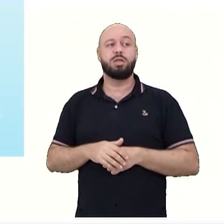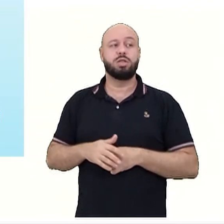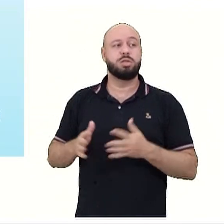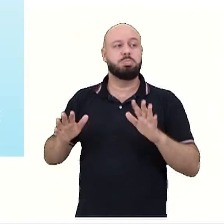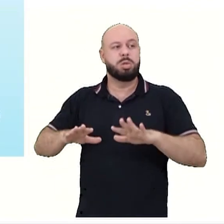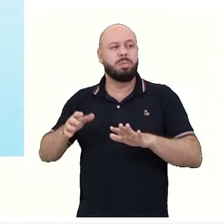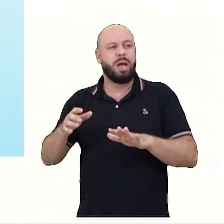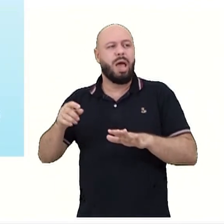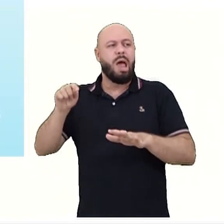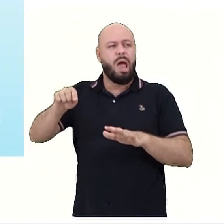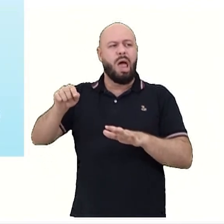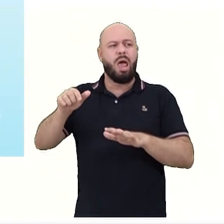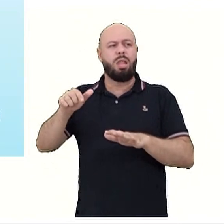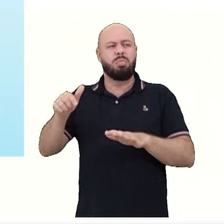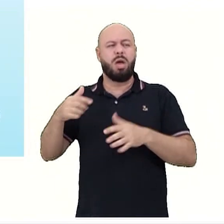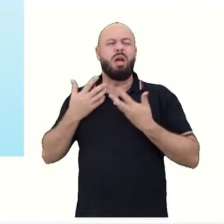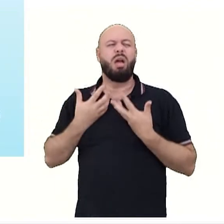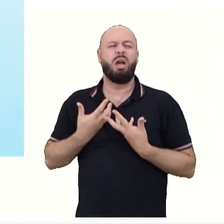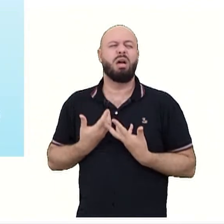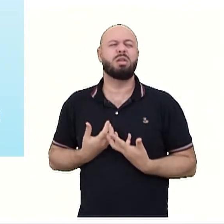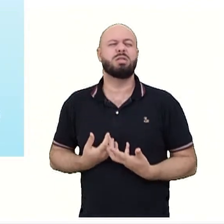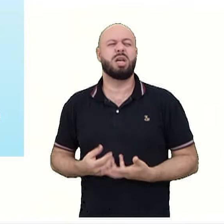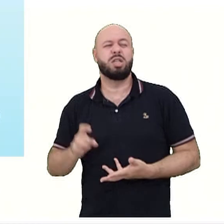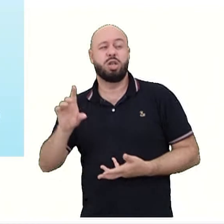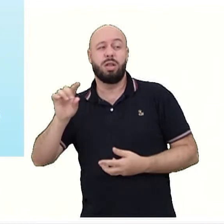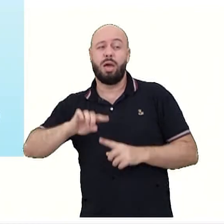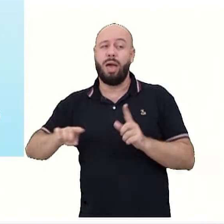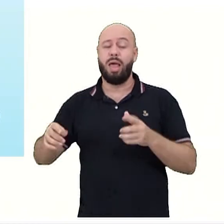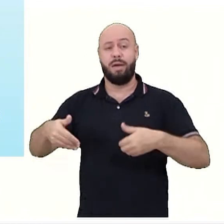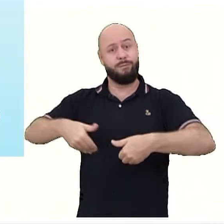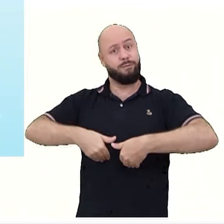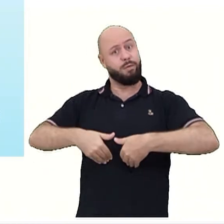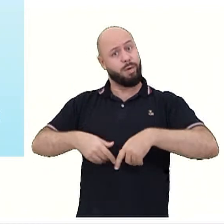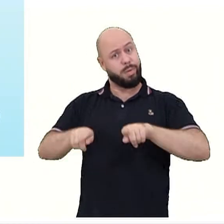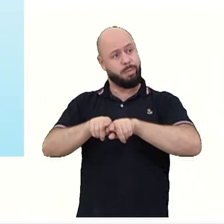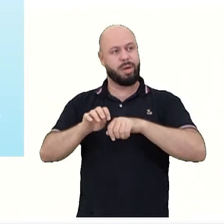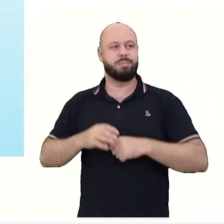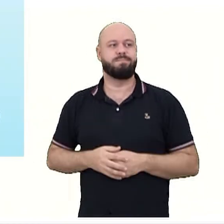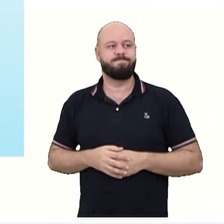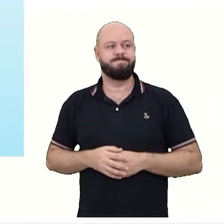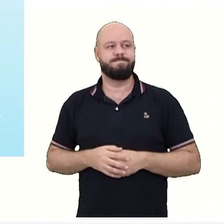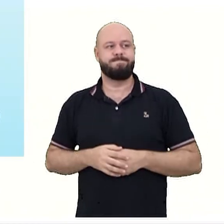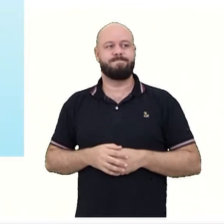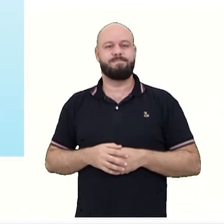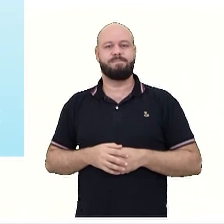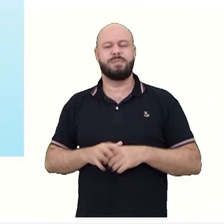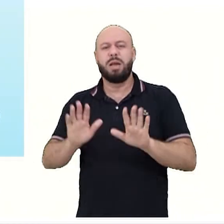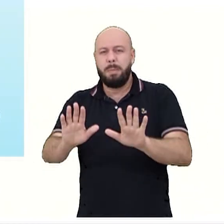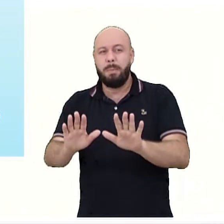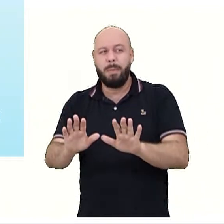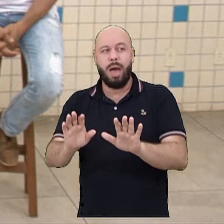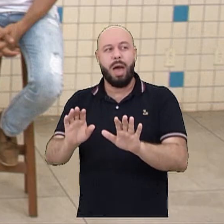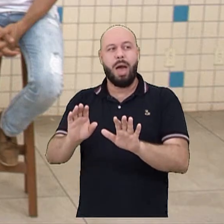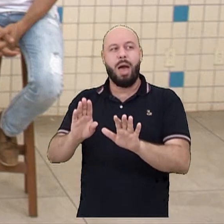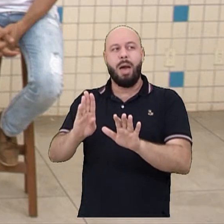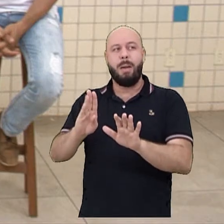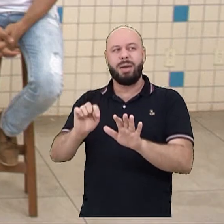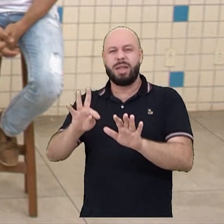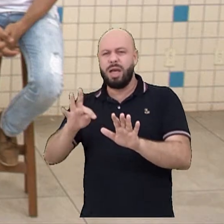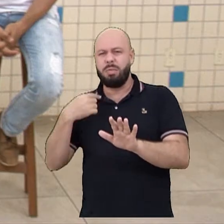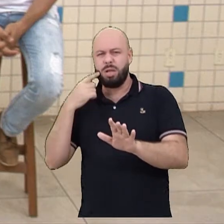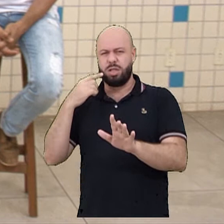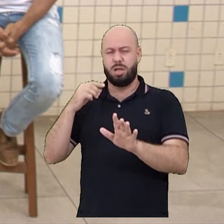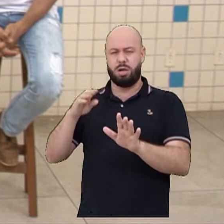also hungry. Né? Ela não está apenas cansada, mas está também com fome. Esse mas também aí, apesar